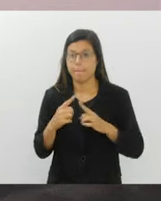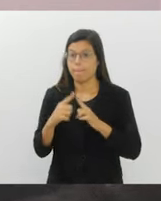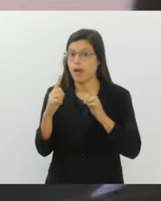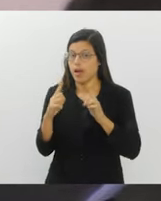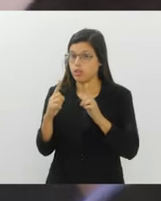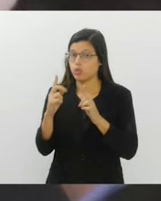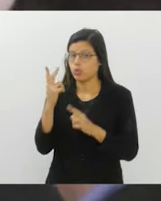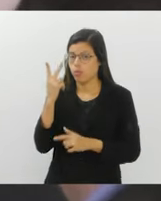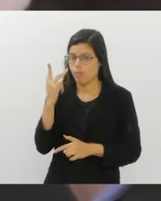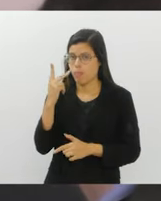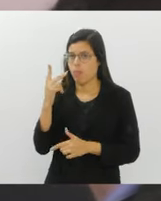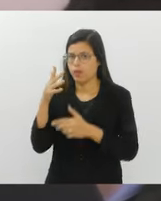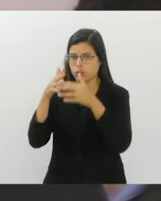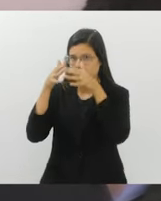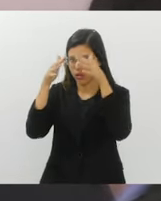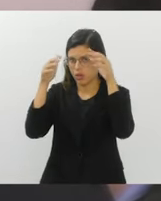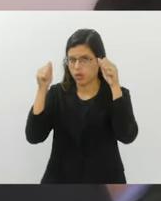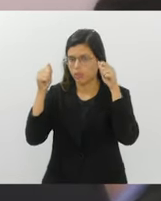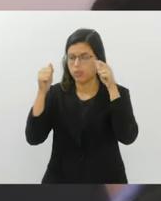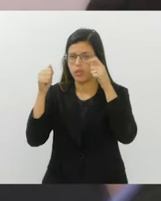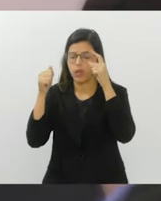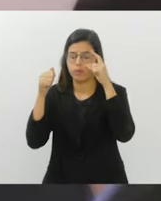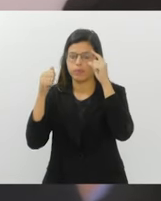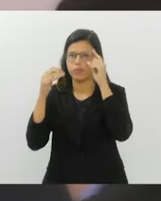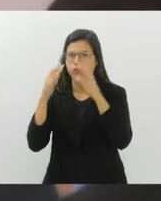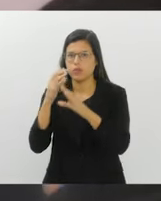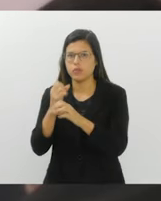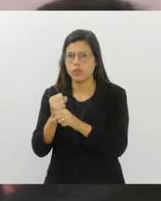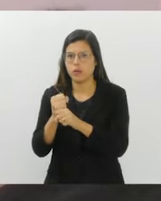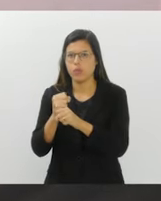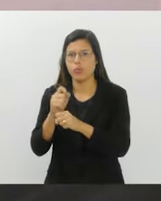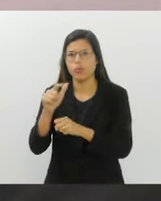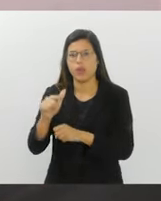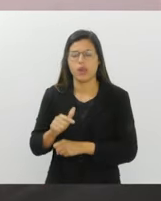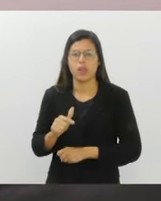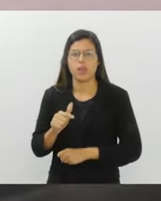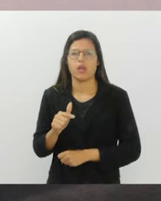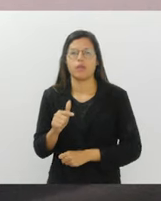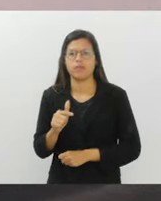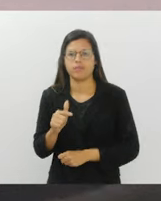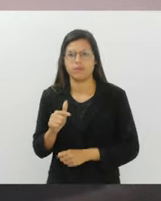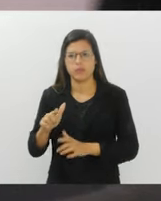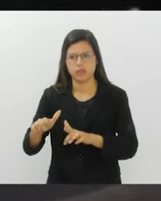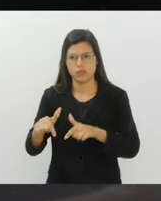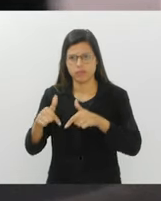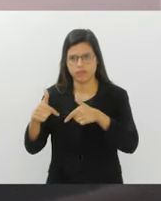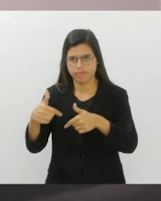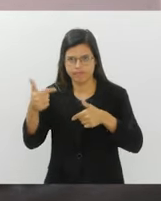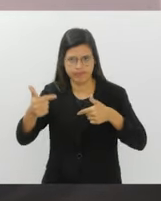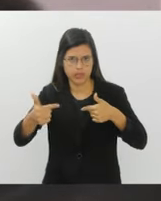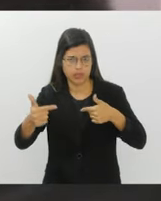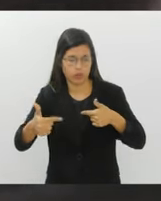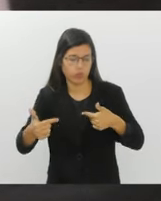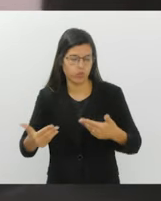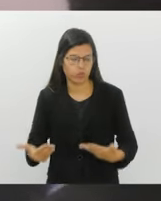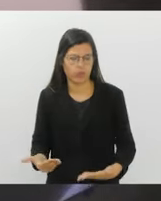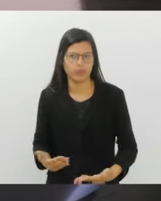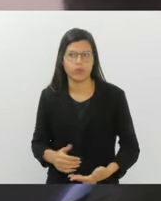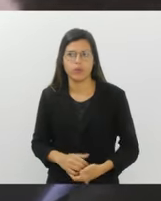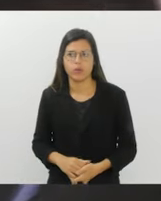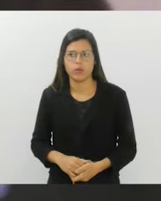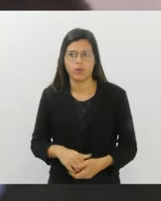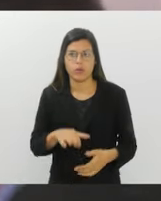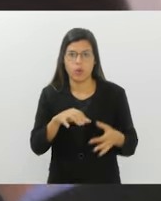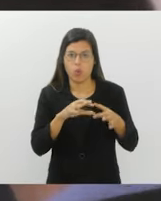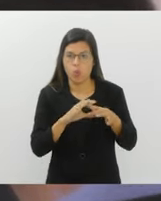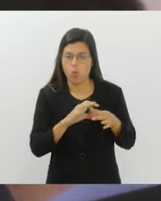no tribunal deve ser buscar uma deferência ao trabalho da agência reguladora, né, deixar